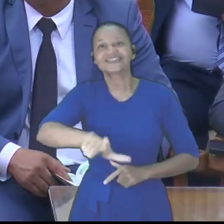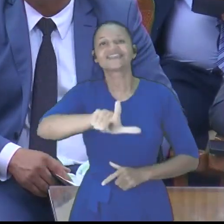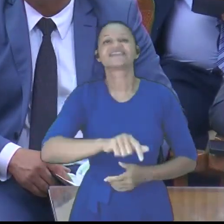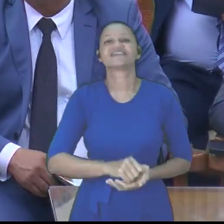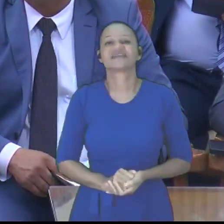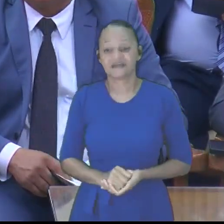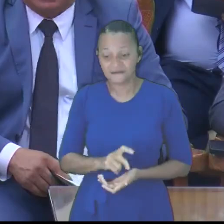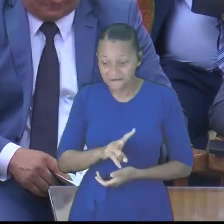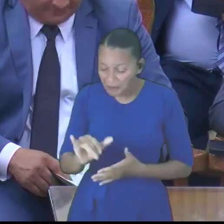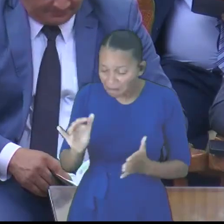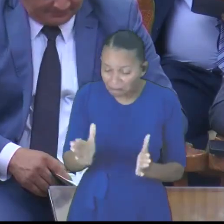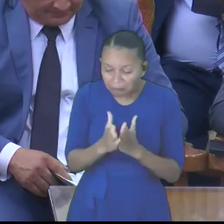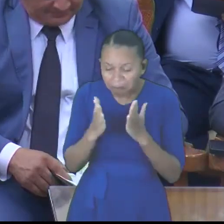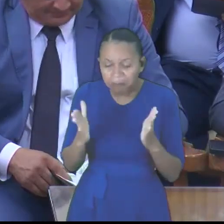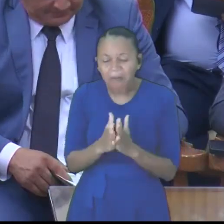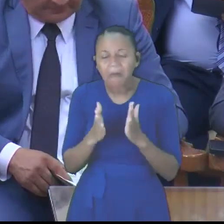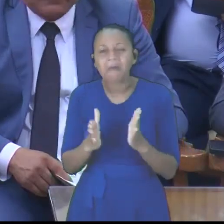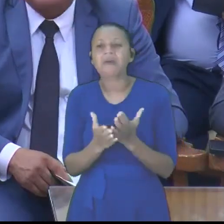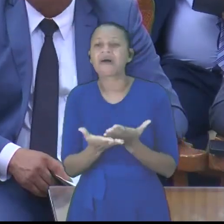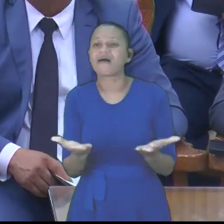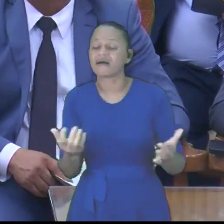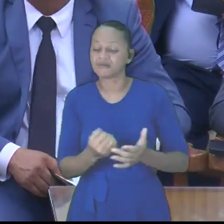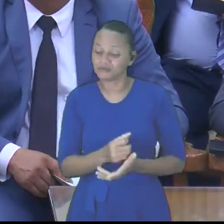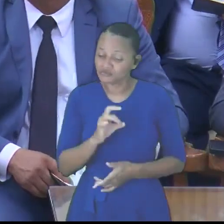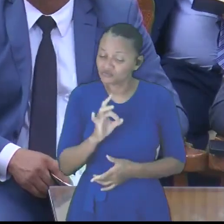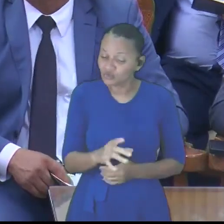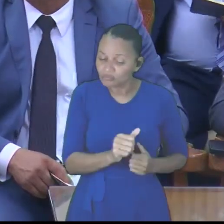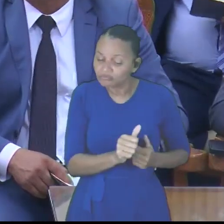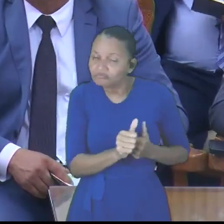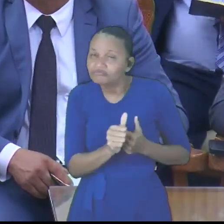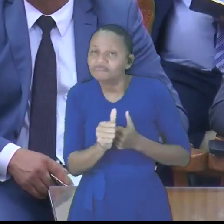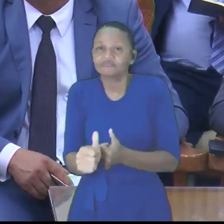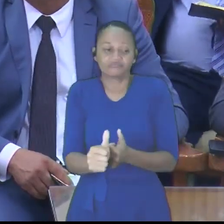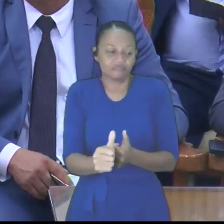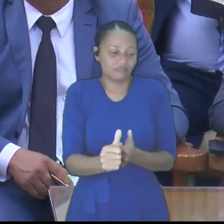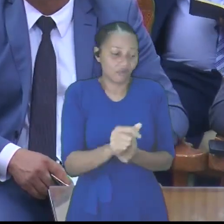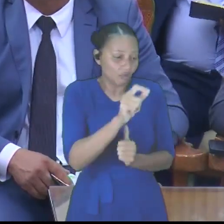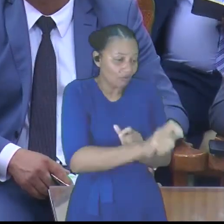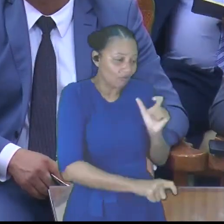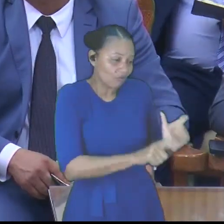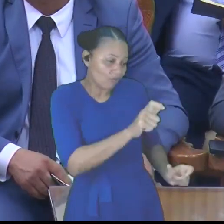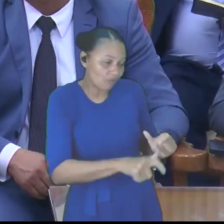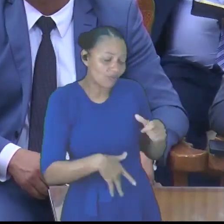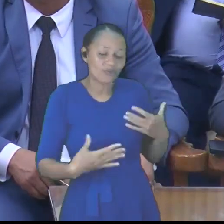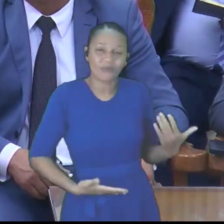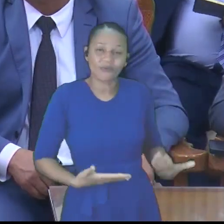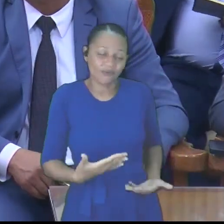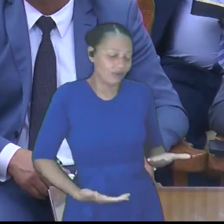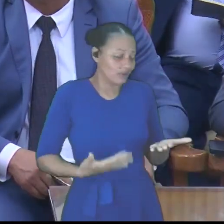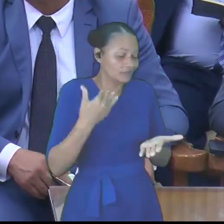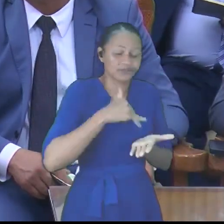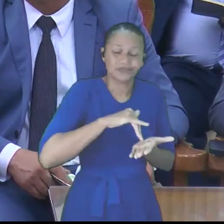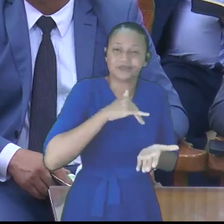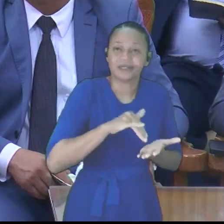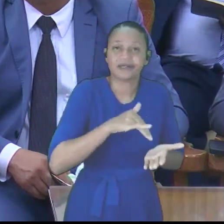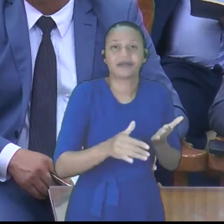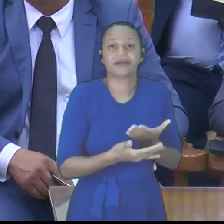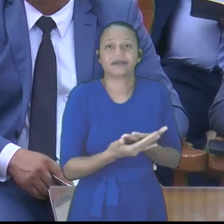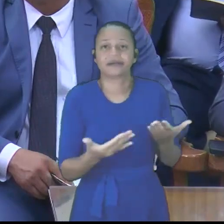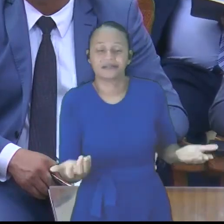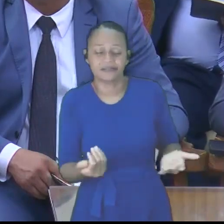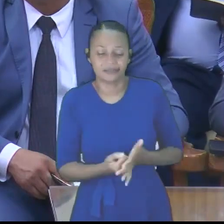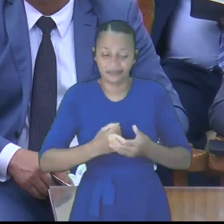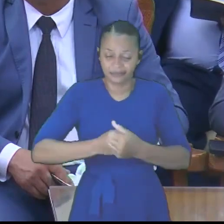Vai pobre também, mas esses pobres vão apenas acompanhando os ricos, os servos, os secretários, né? Quem mais?